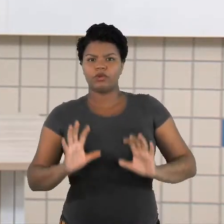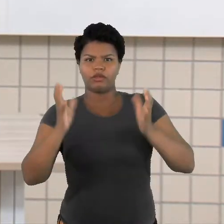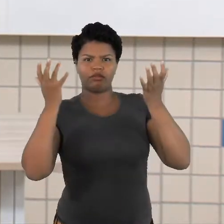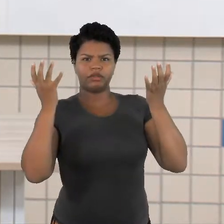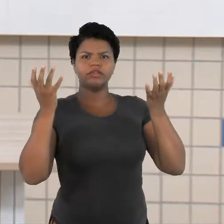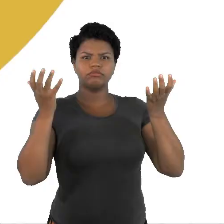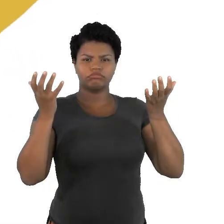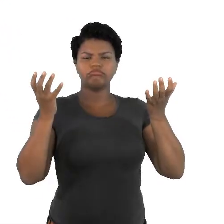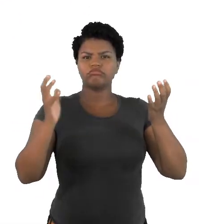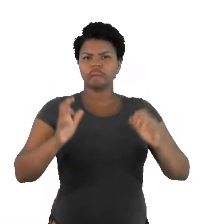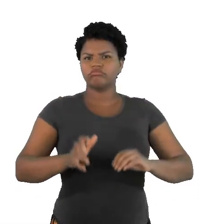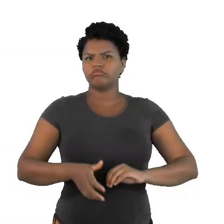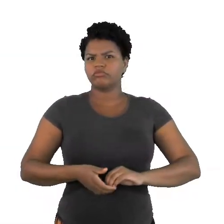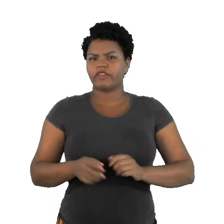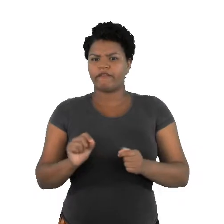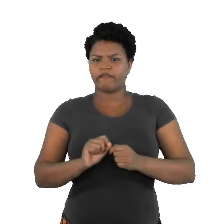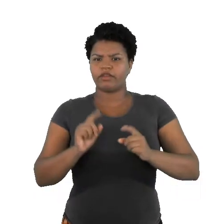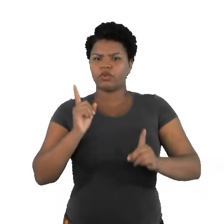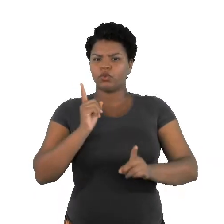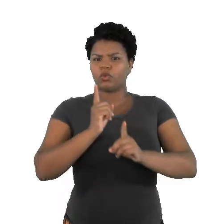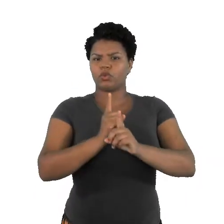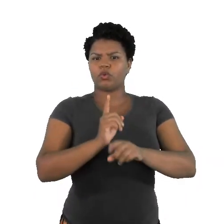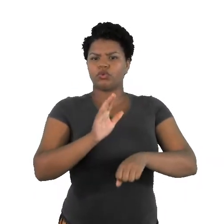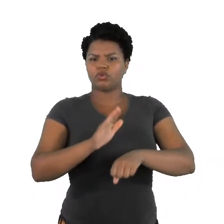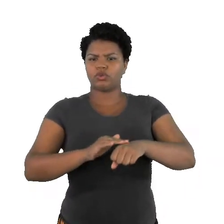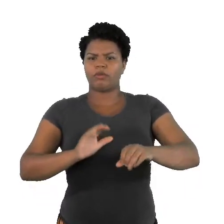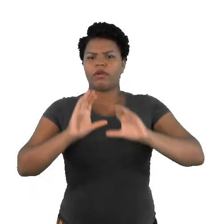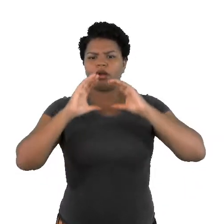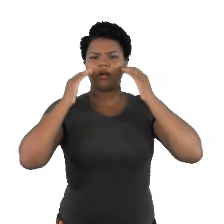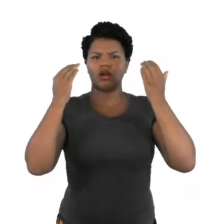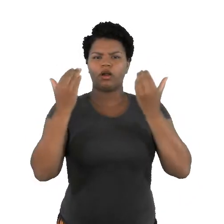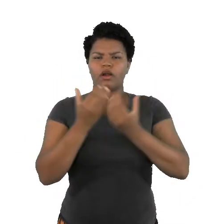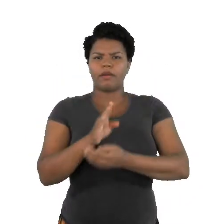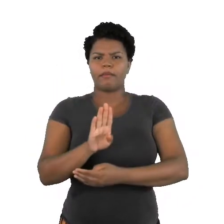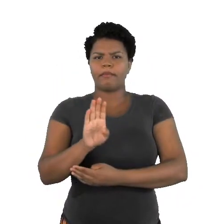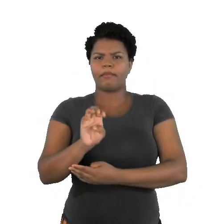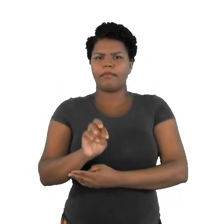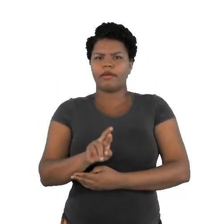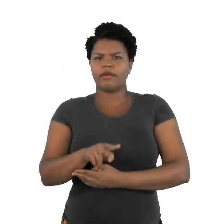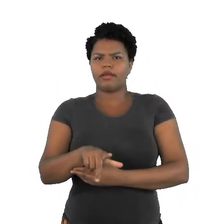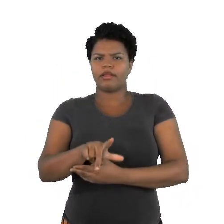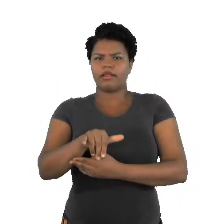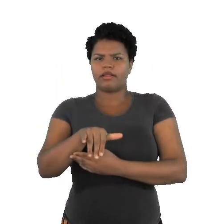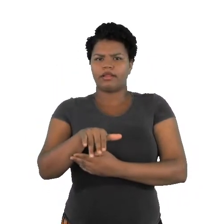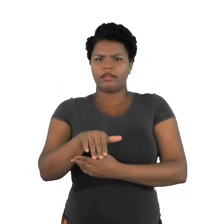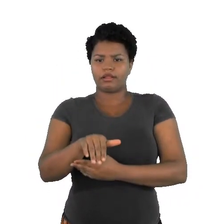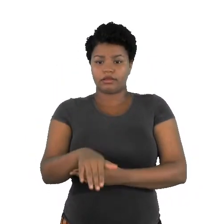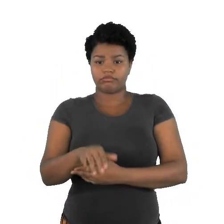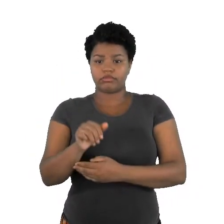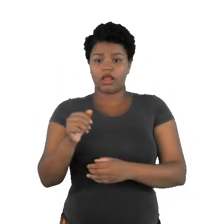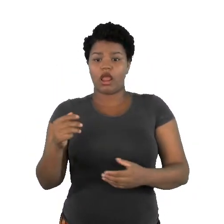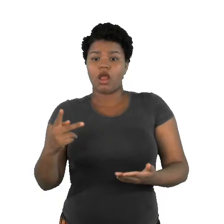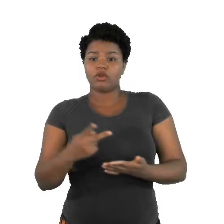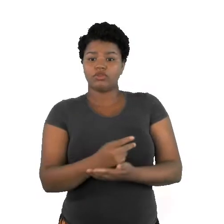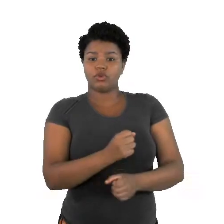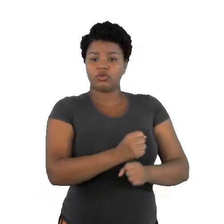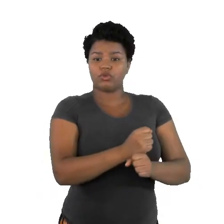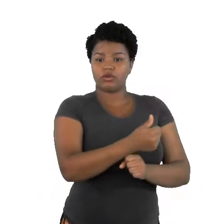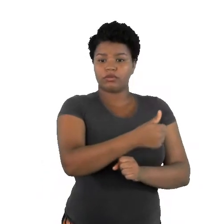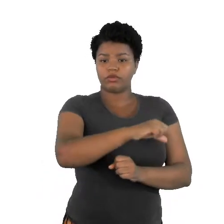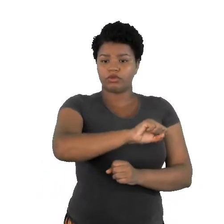feito um encontro chamado Conferência de Berlim. Ele ocorreu entre os anos de 1884